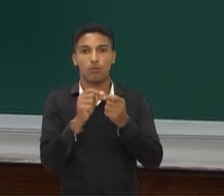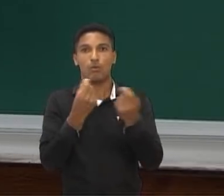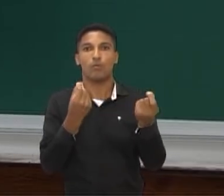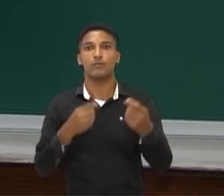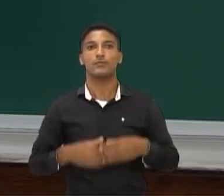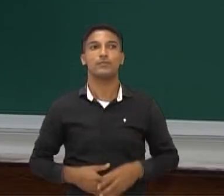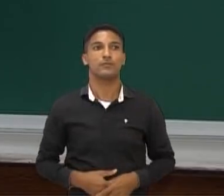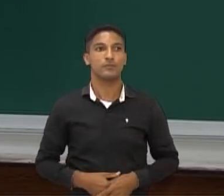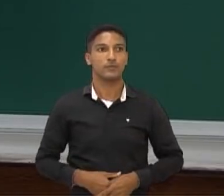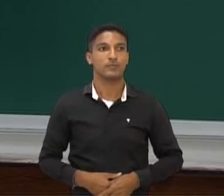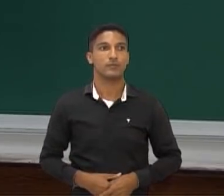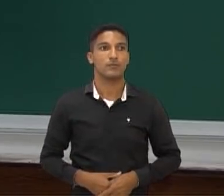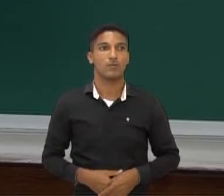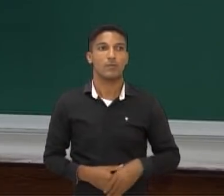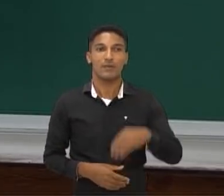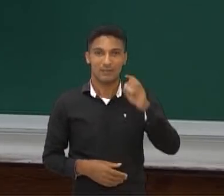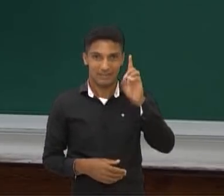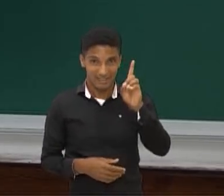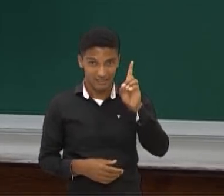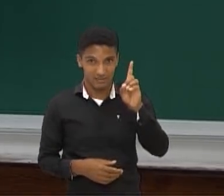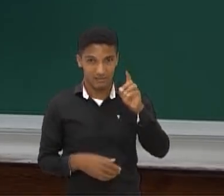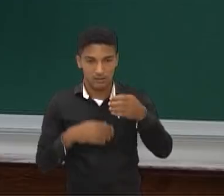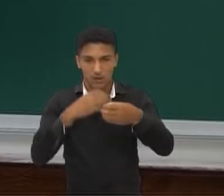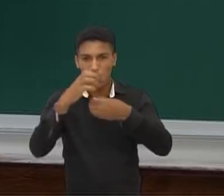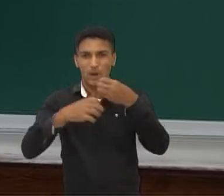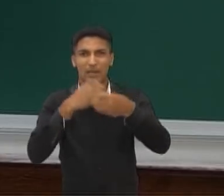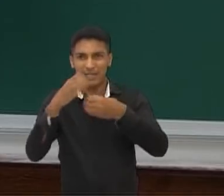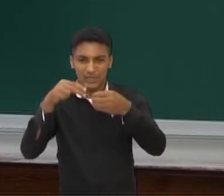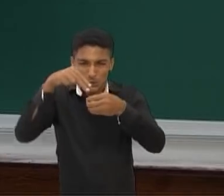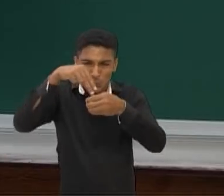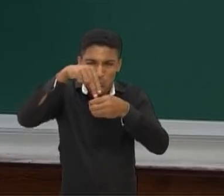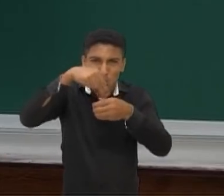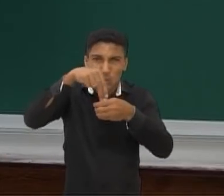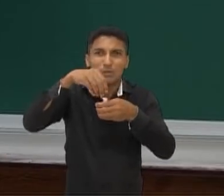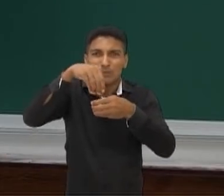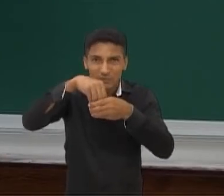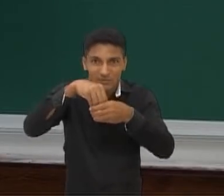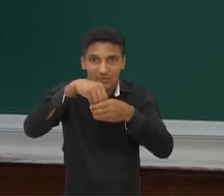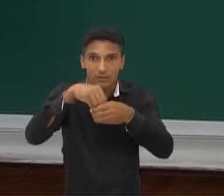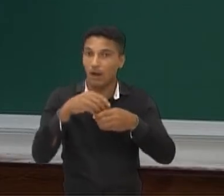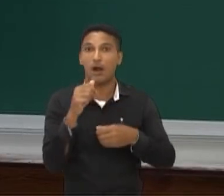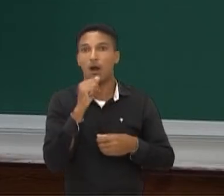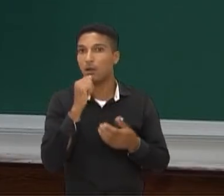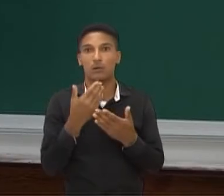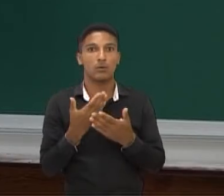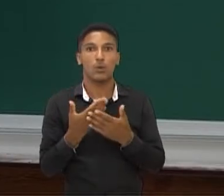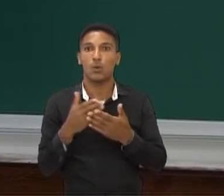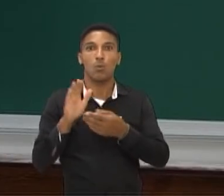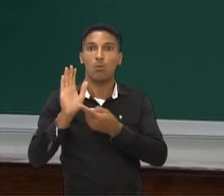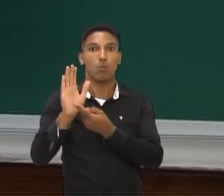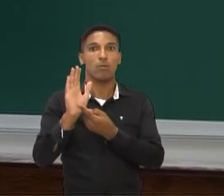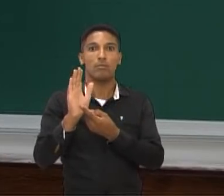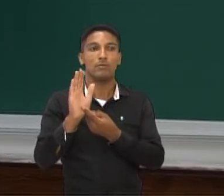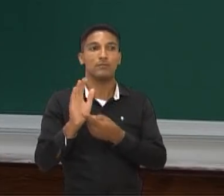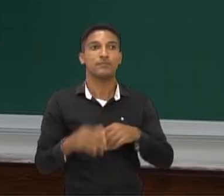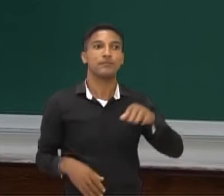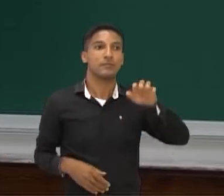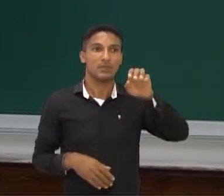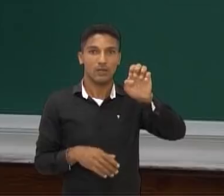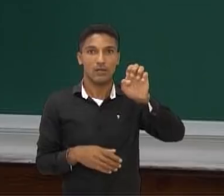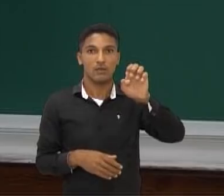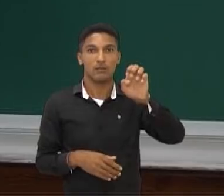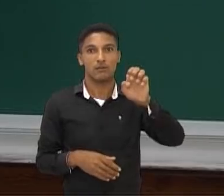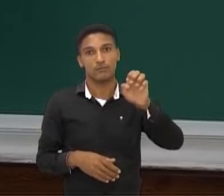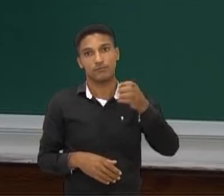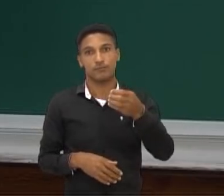novo, falou em núcleo. Nós não falamos em nenhum momento de núcleo ainda. E letra E, os elétrons encontram-se espalhados em